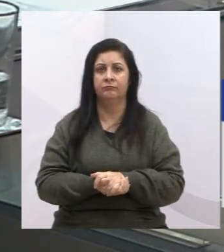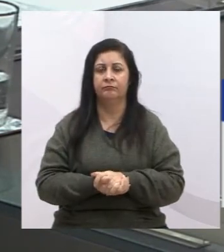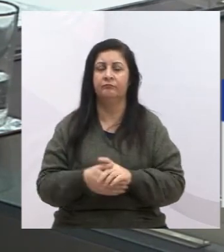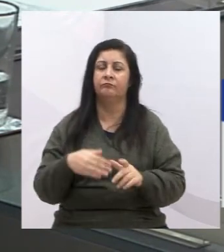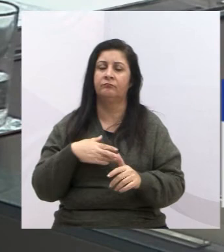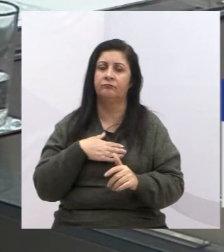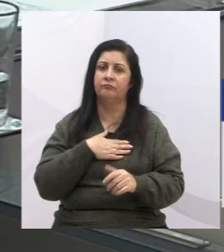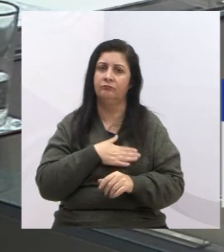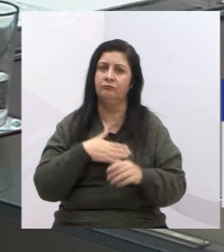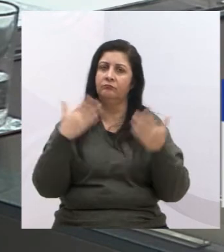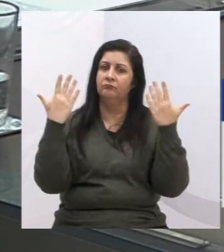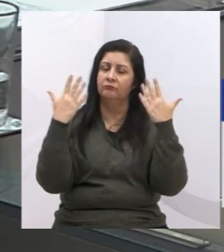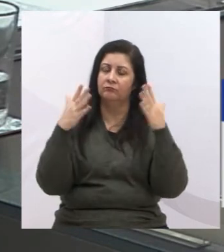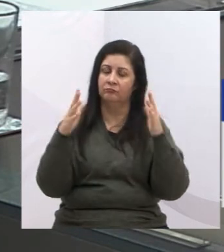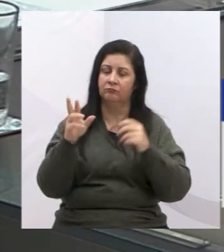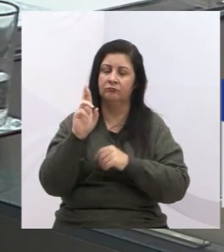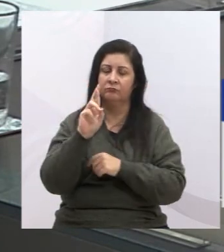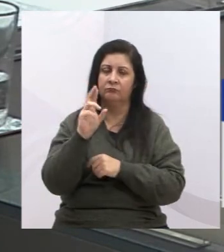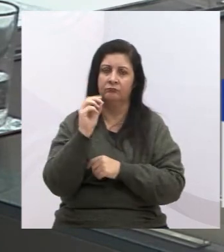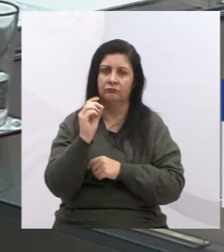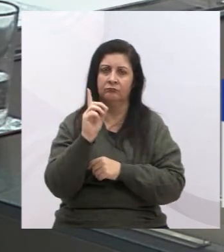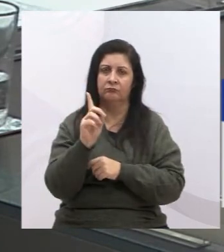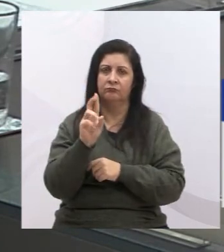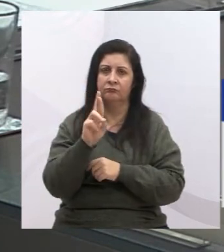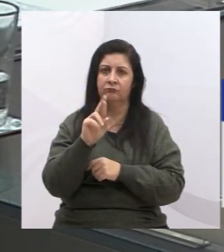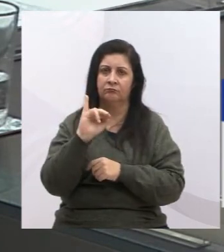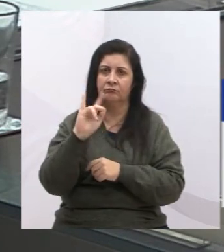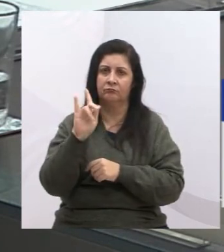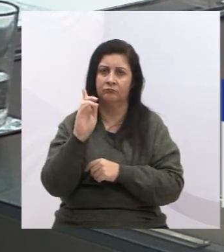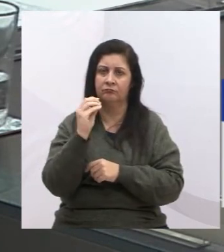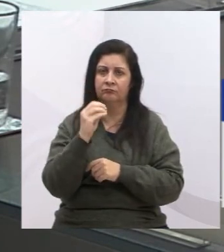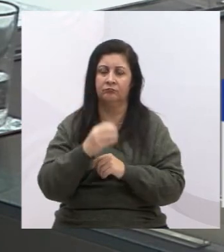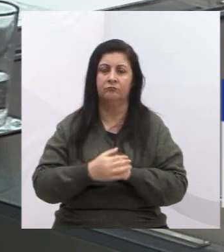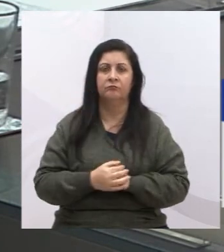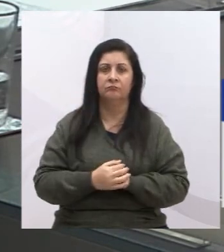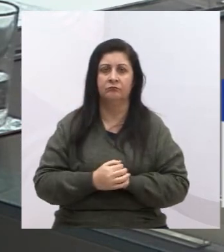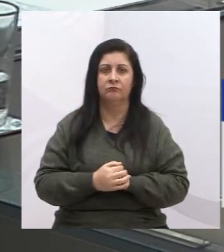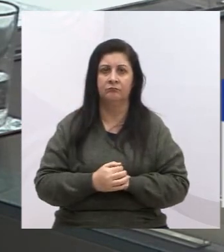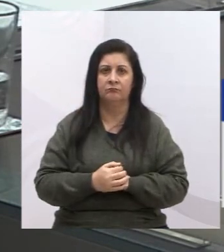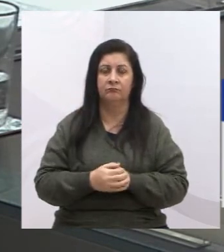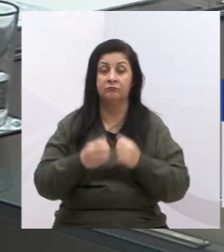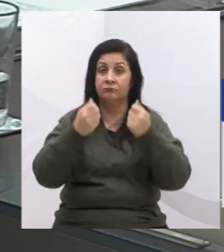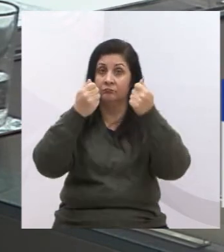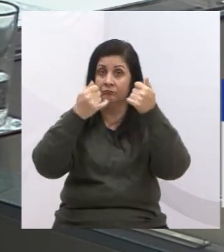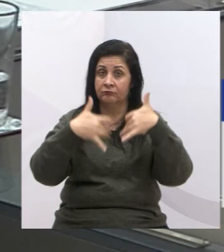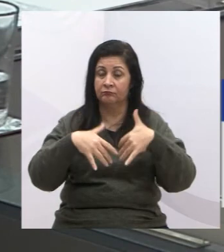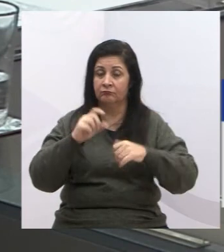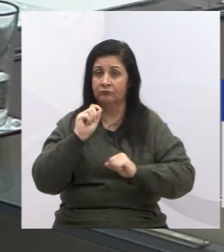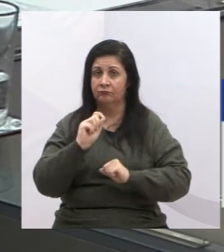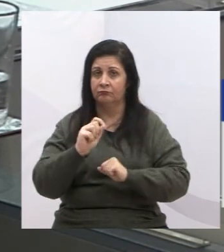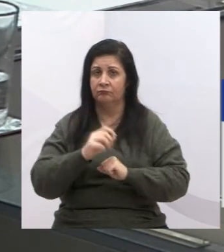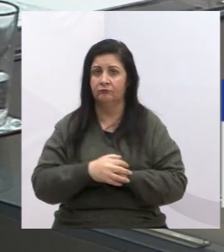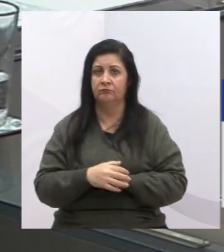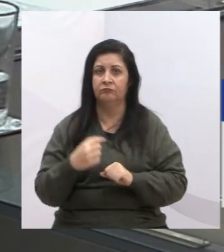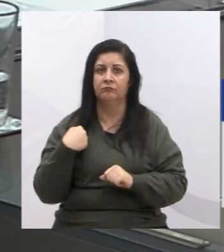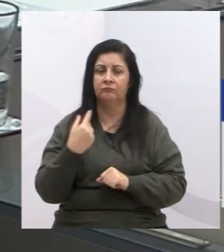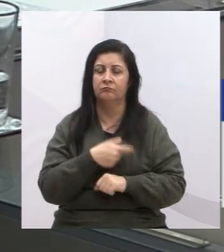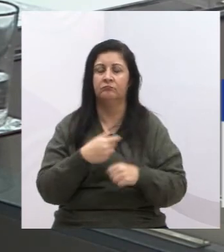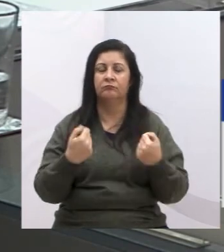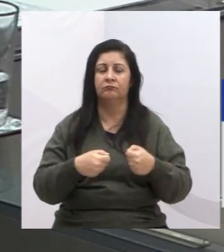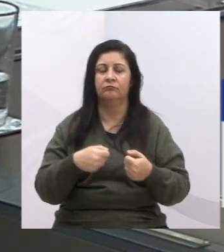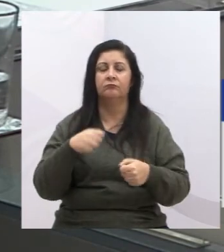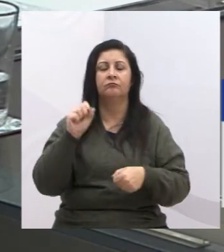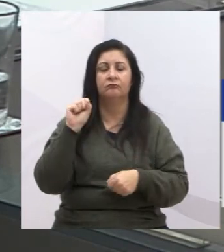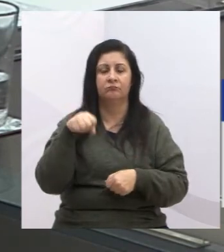gostaria de parabenizá-lo pelo projeto e dizer que nós precisamos, sim, cobrar do